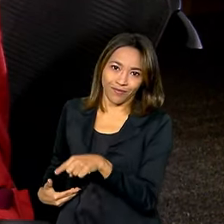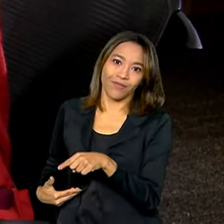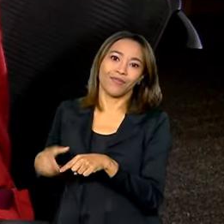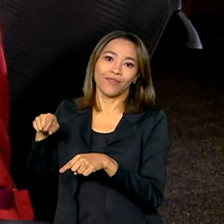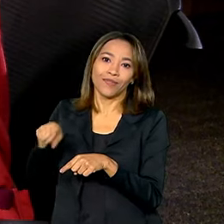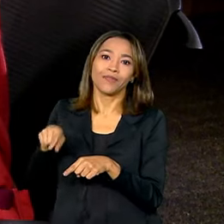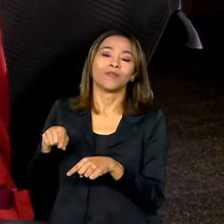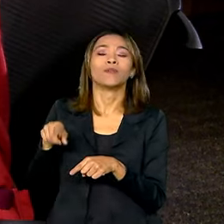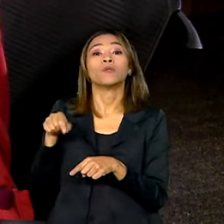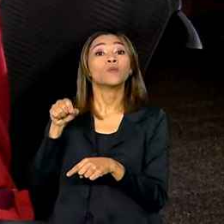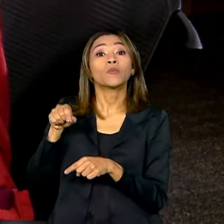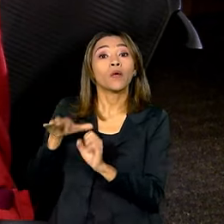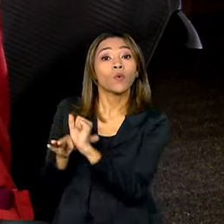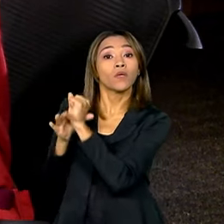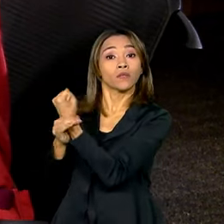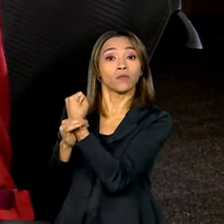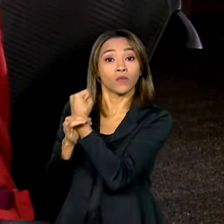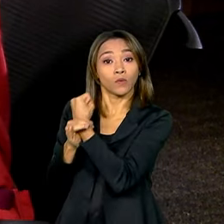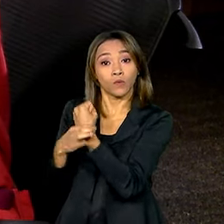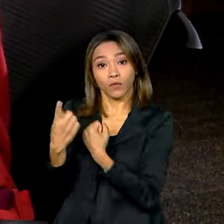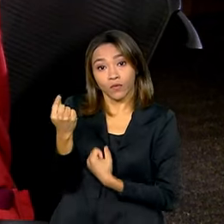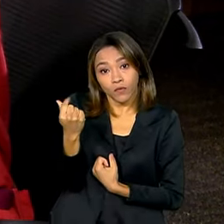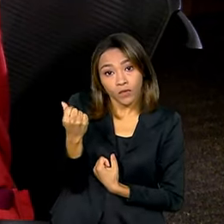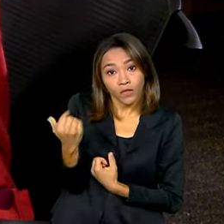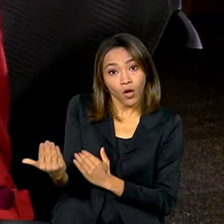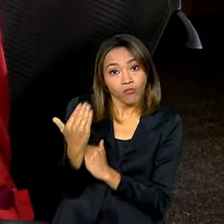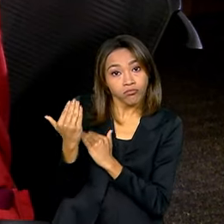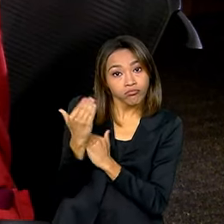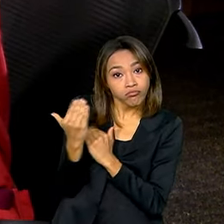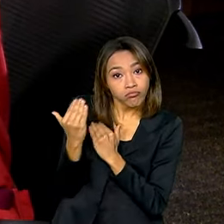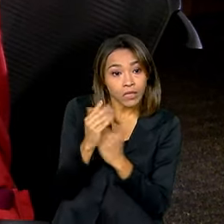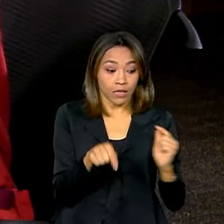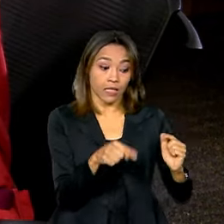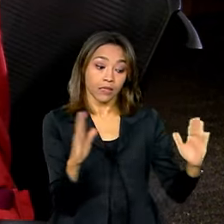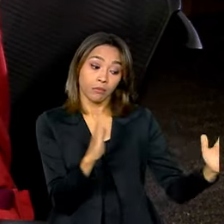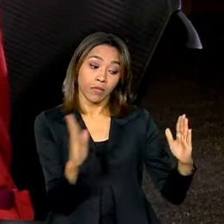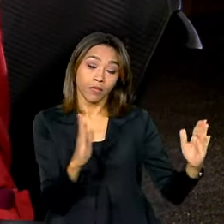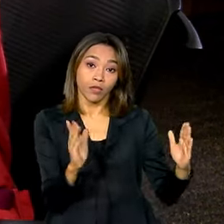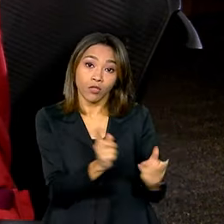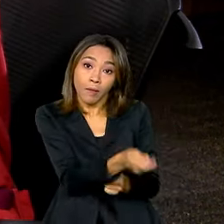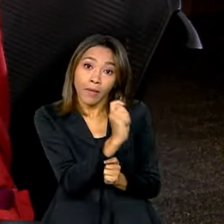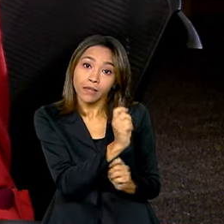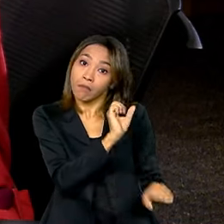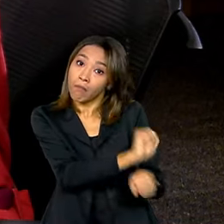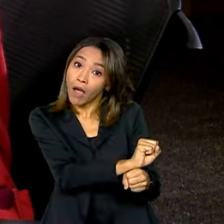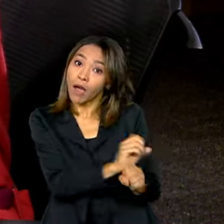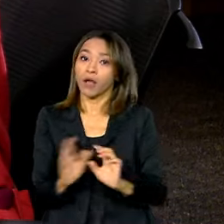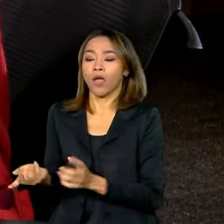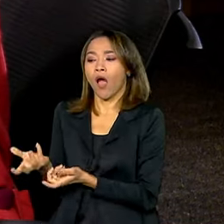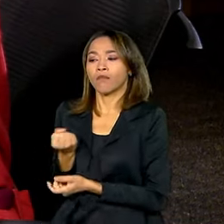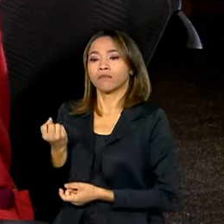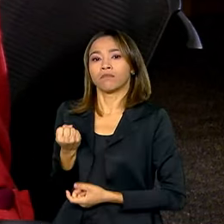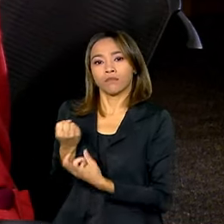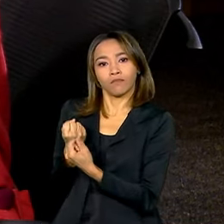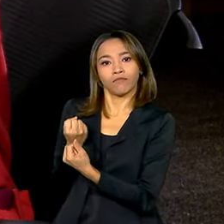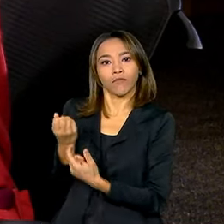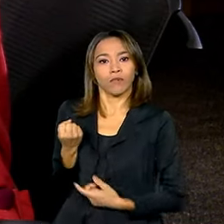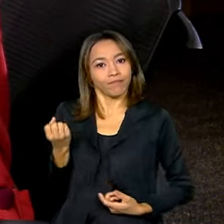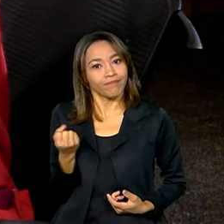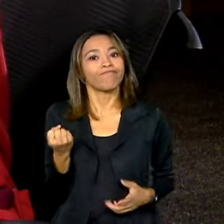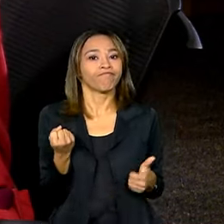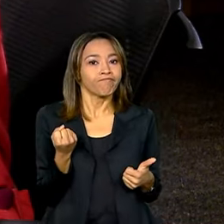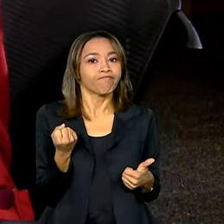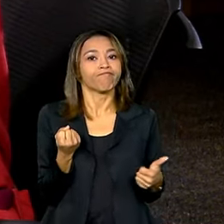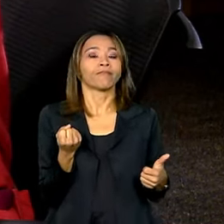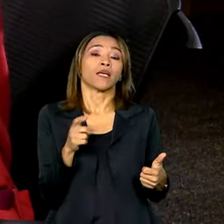atividades com um auxílio financeiro, que é o seguro defeso. Normalmente, por exemplo, no Amazonas, o seguro defeso